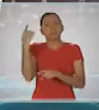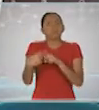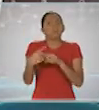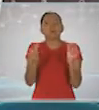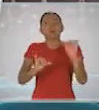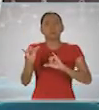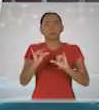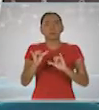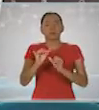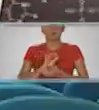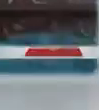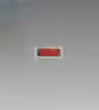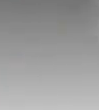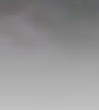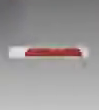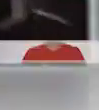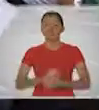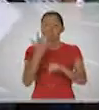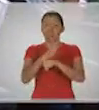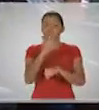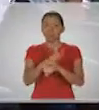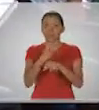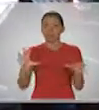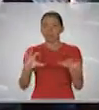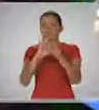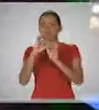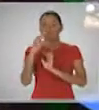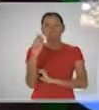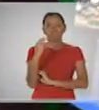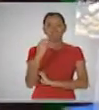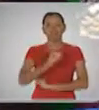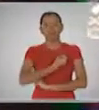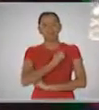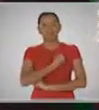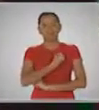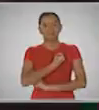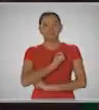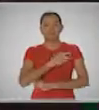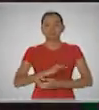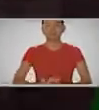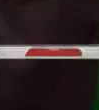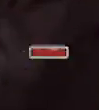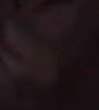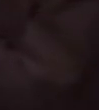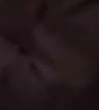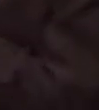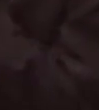curiosidade, a saber o porquê da química. Práticas que integram a ciência à vida.